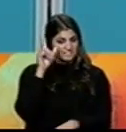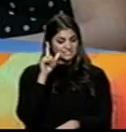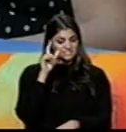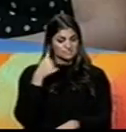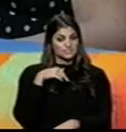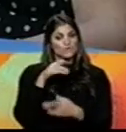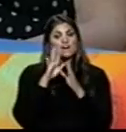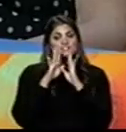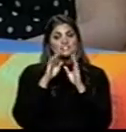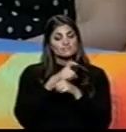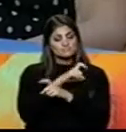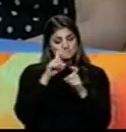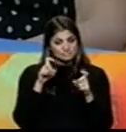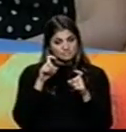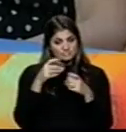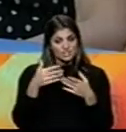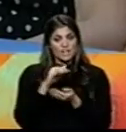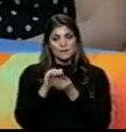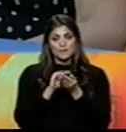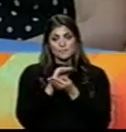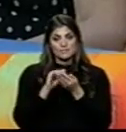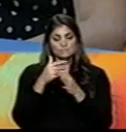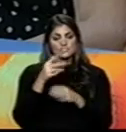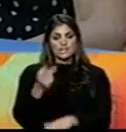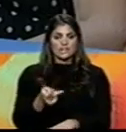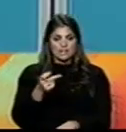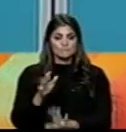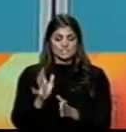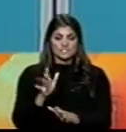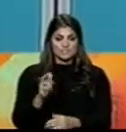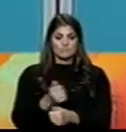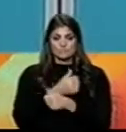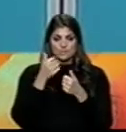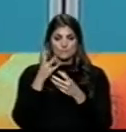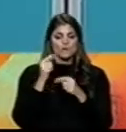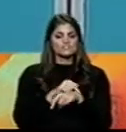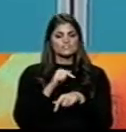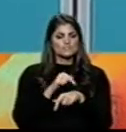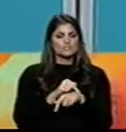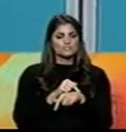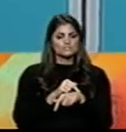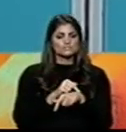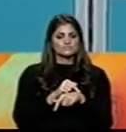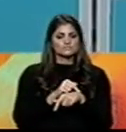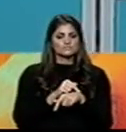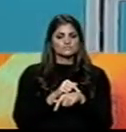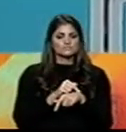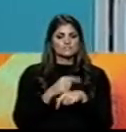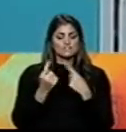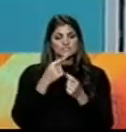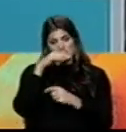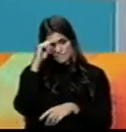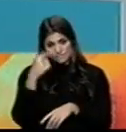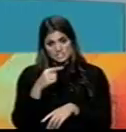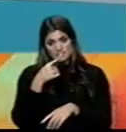chamo a atenção que eles agora ainda vão ter, vamos fazer as bolinhas, mas vão ter que levedar, não é? O ideal é levedarem. Sabes que muitas vezes é difícil